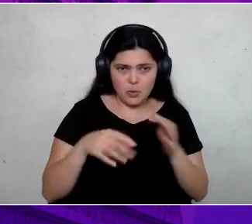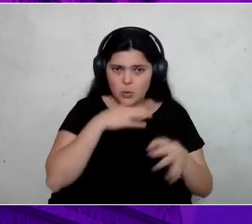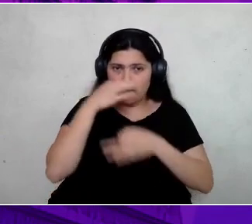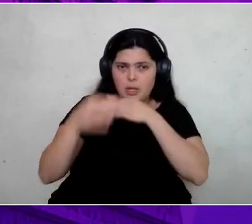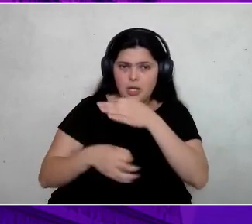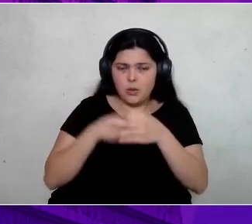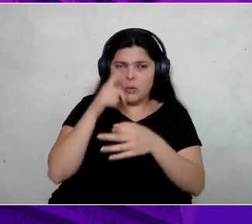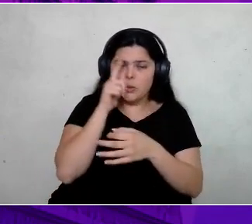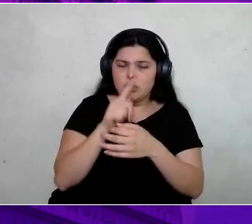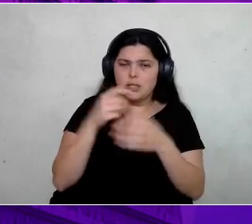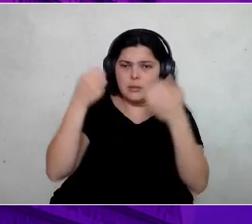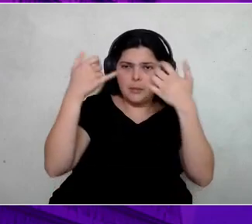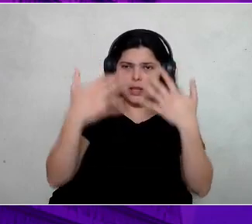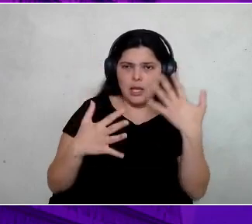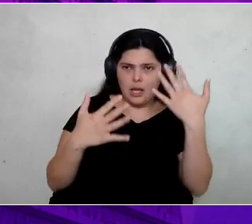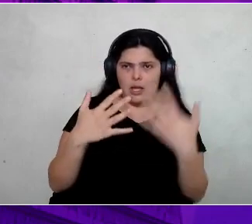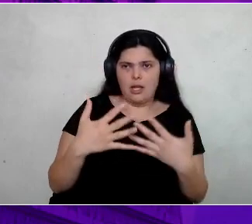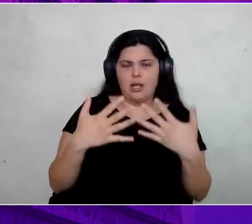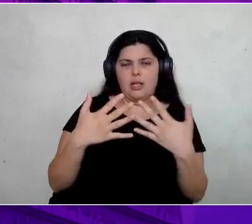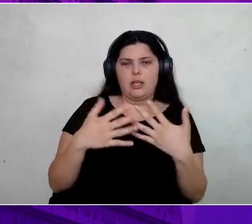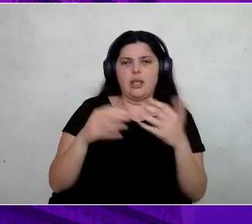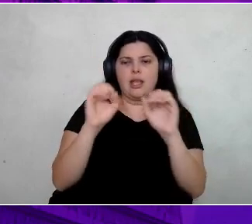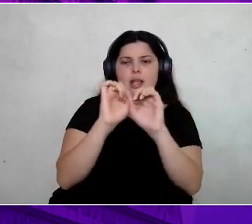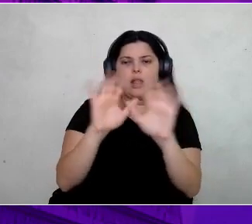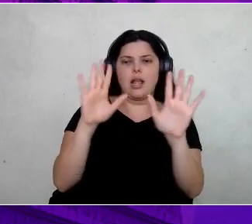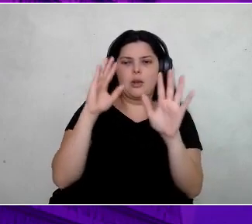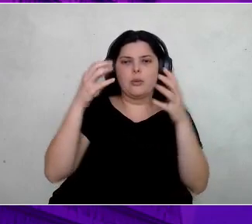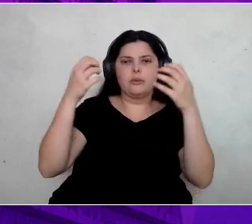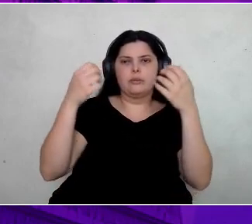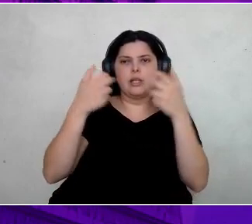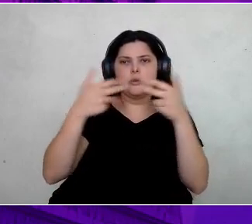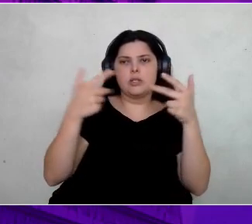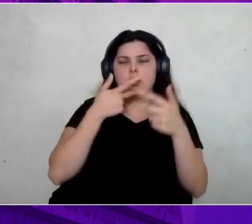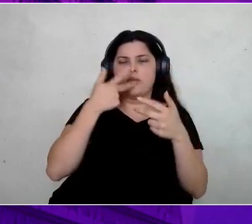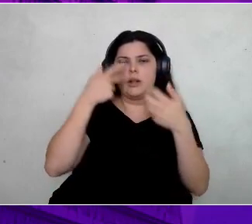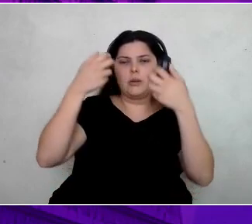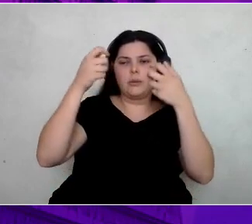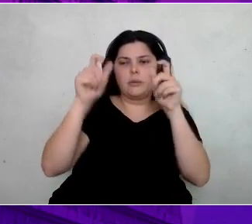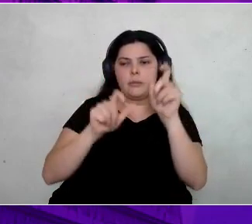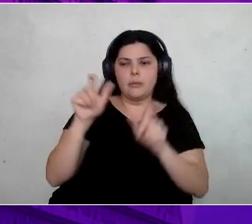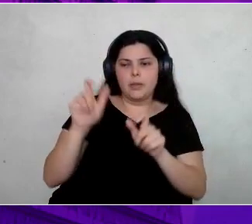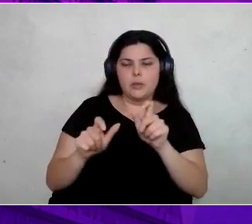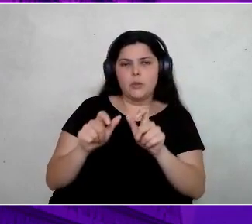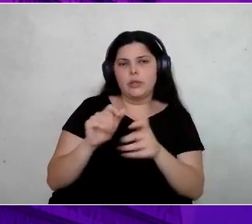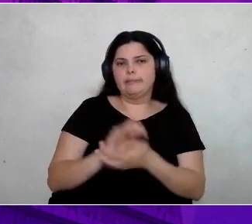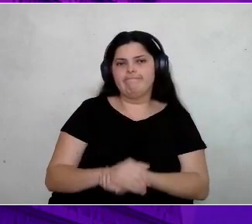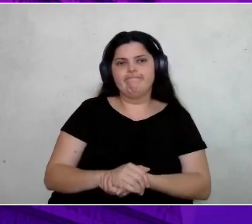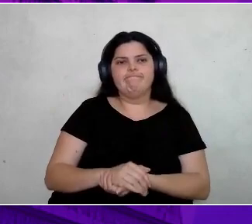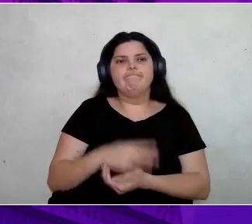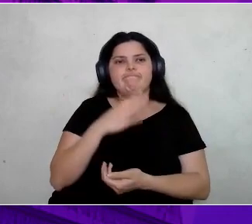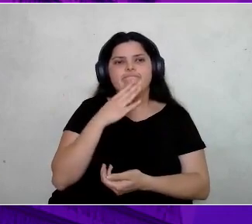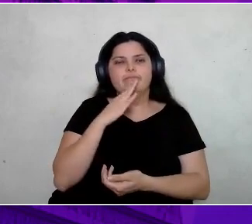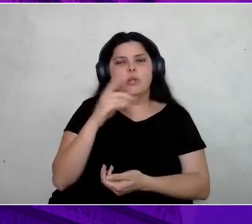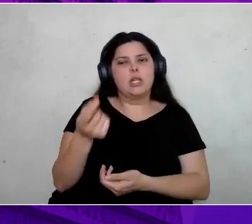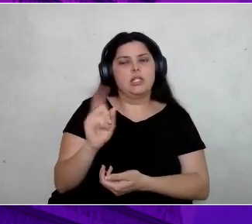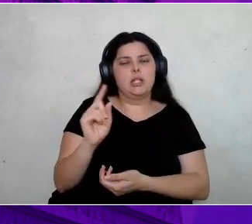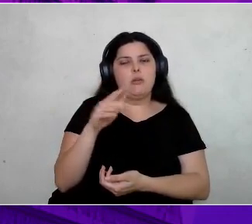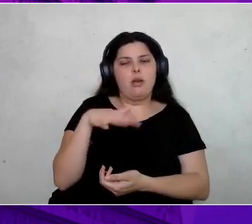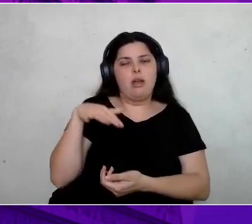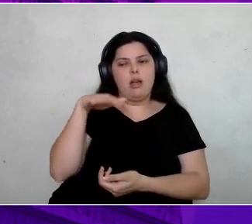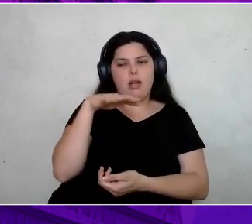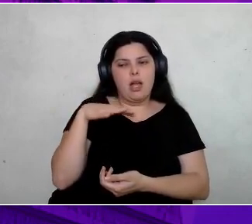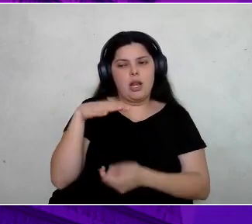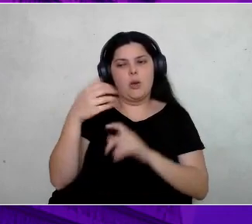meu objetivo, que é de tornar claro isso que eu estou falando para uma pessoa que não tem conhecimento da área de